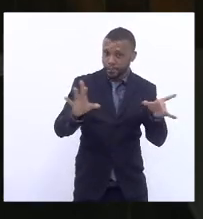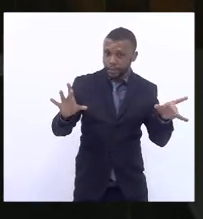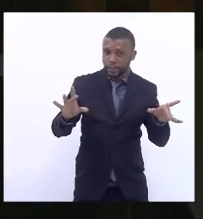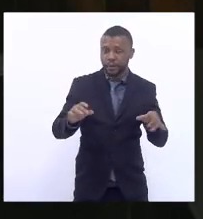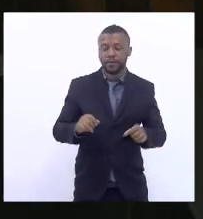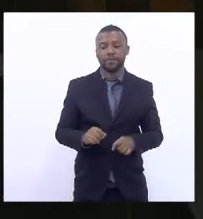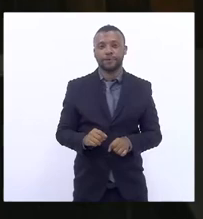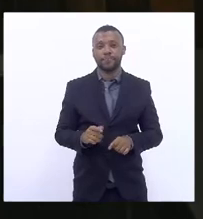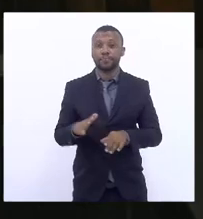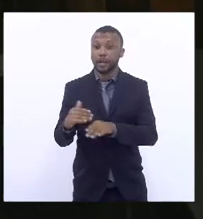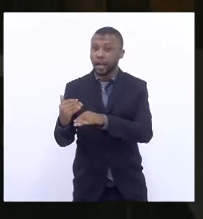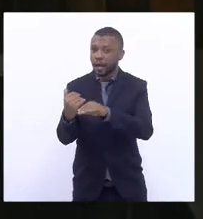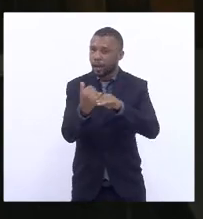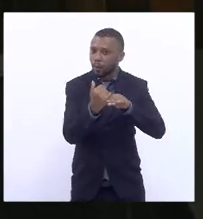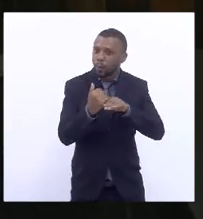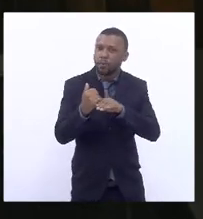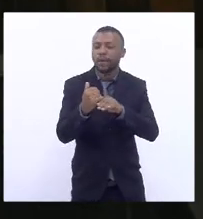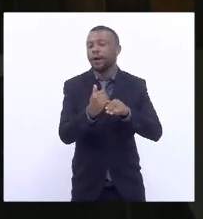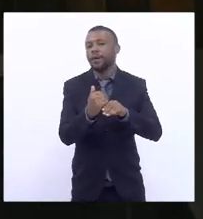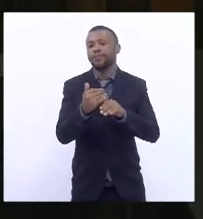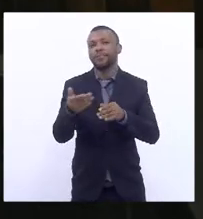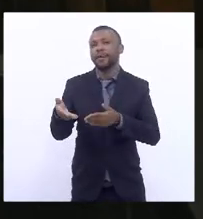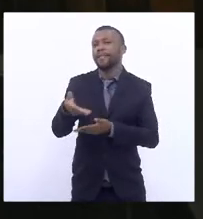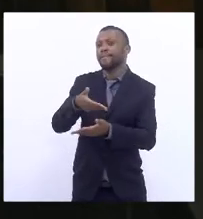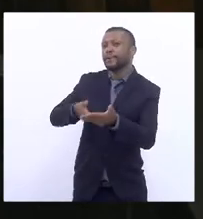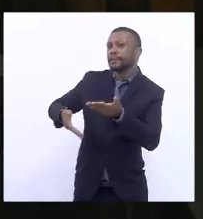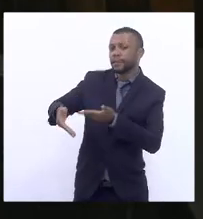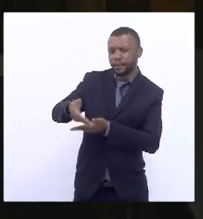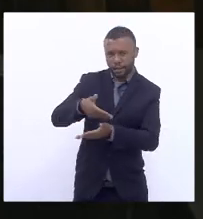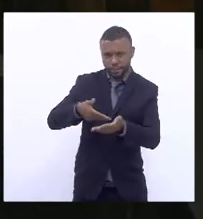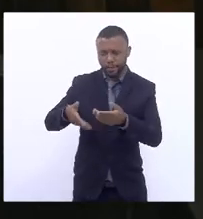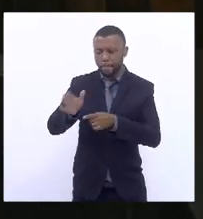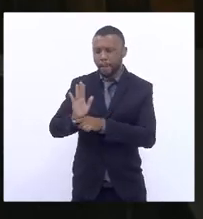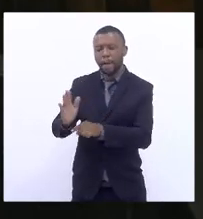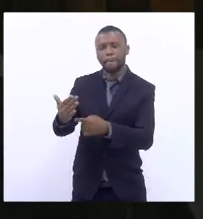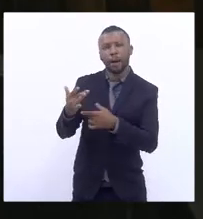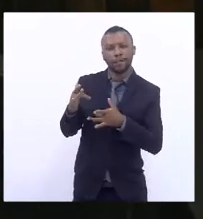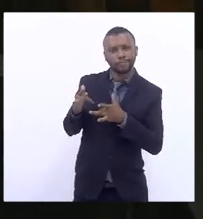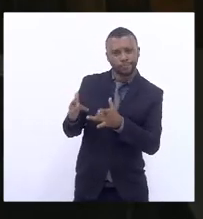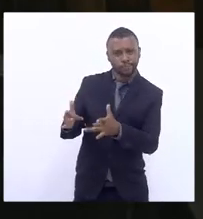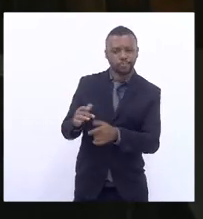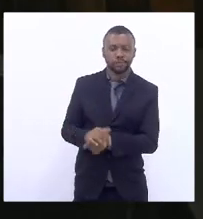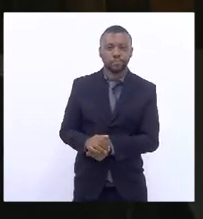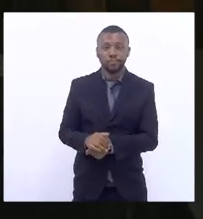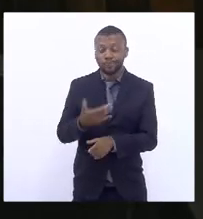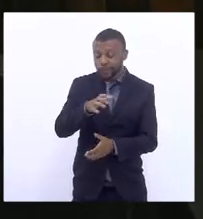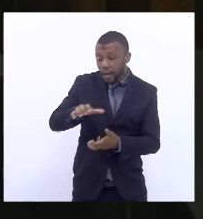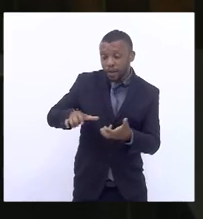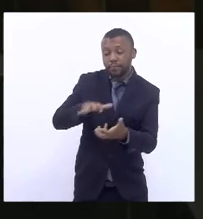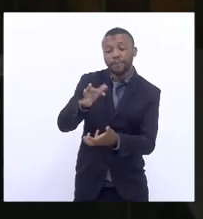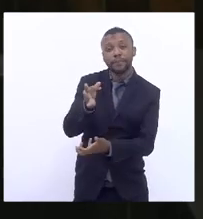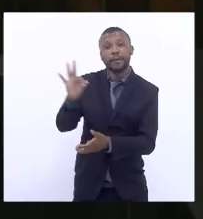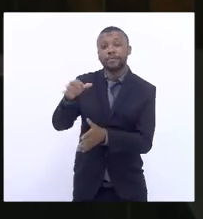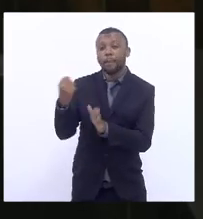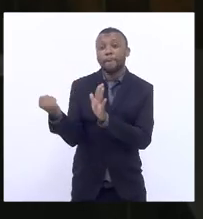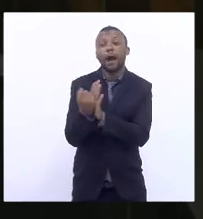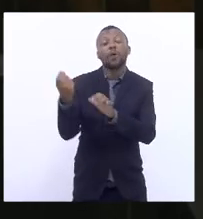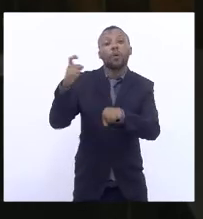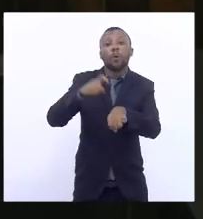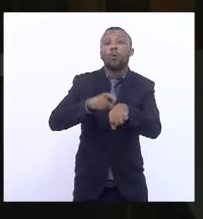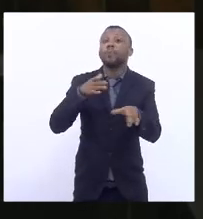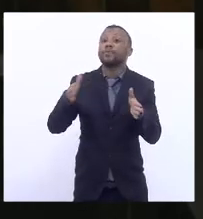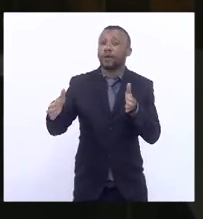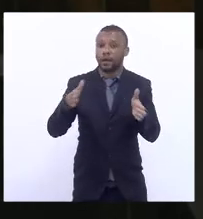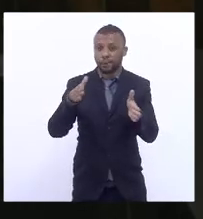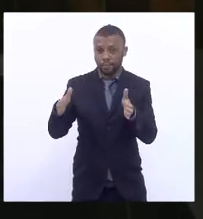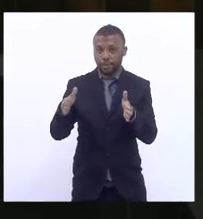igualdade e fraternidade. A Revolução Francesa, ela inaugurou um novo tempo na história da humanidade, tanto é que ela separa